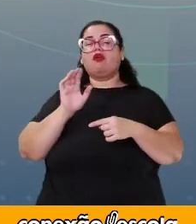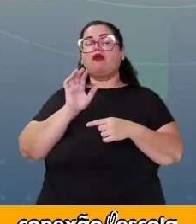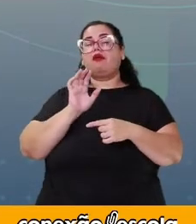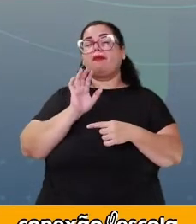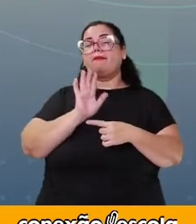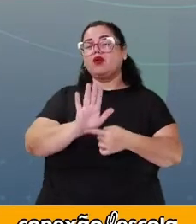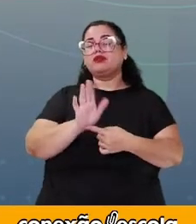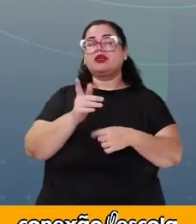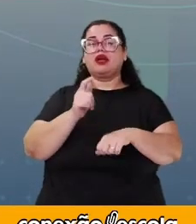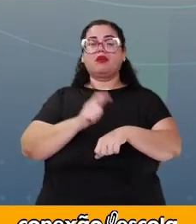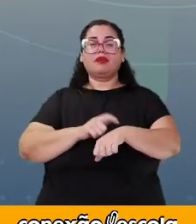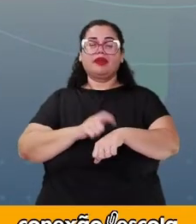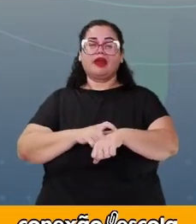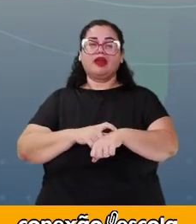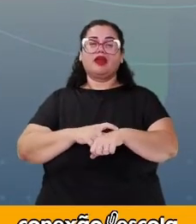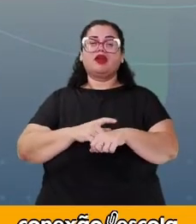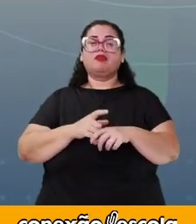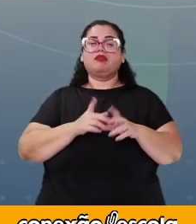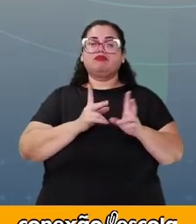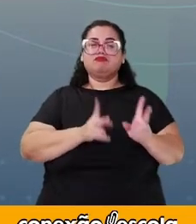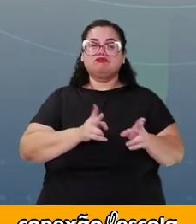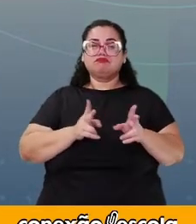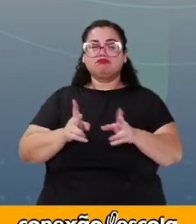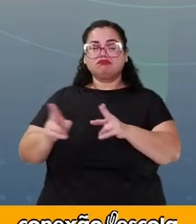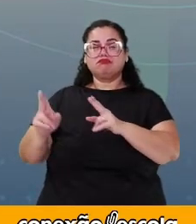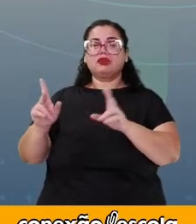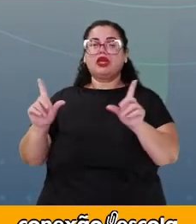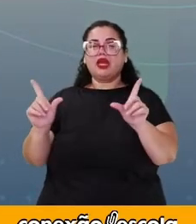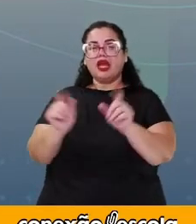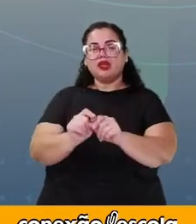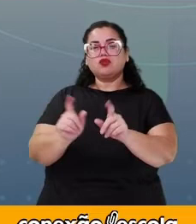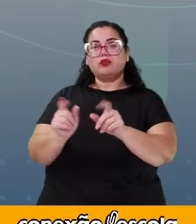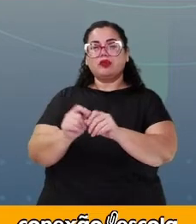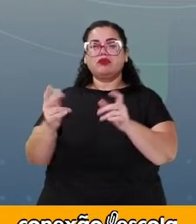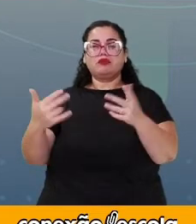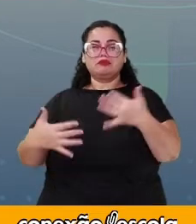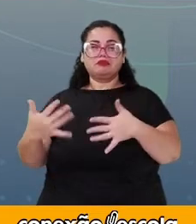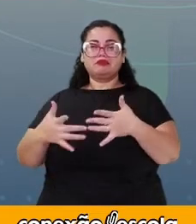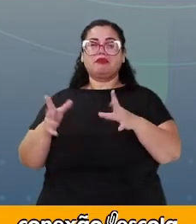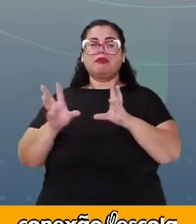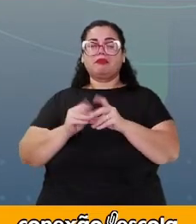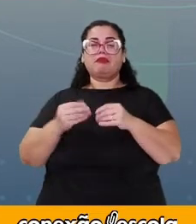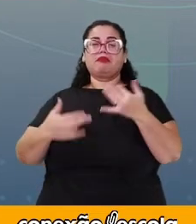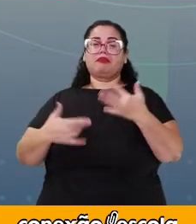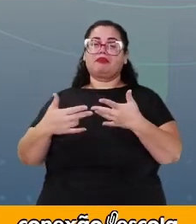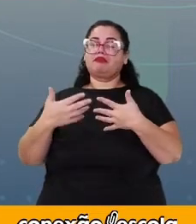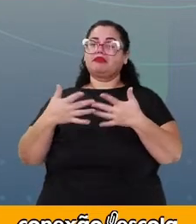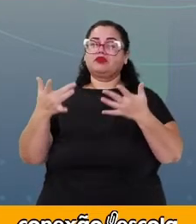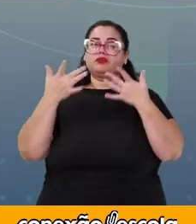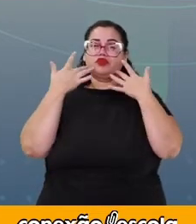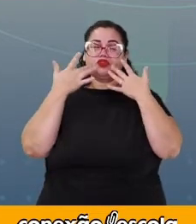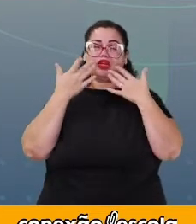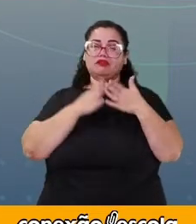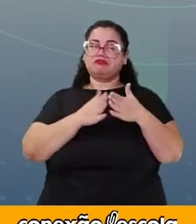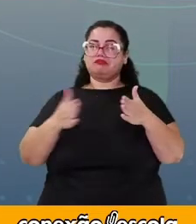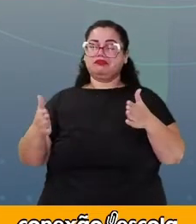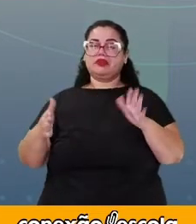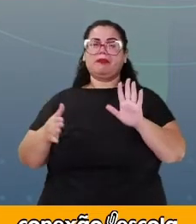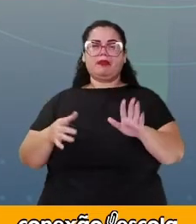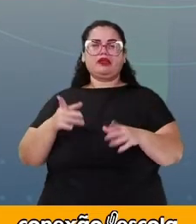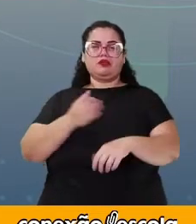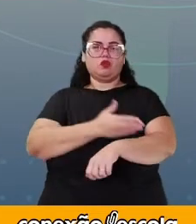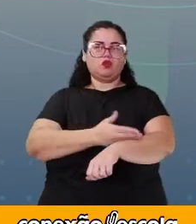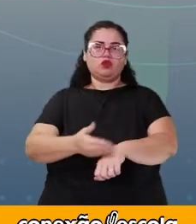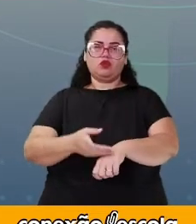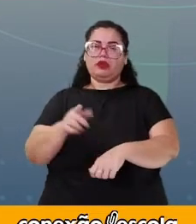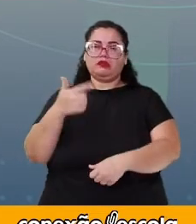de tempo, para trazer um resumo que seja necessário ao andamento da peça, mas o mais comum